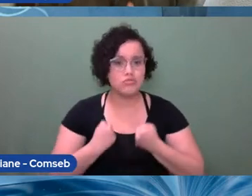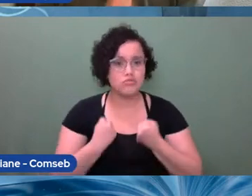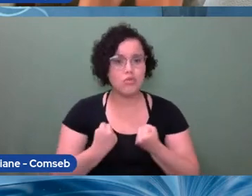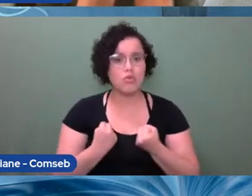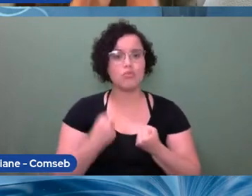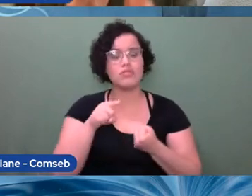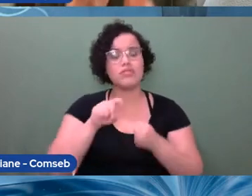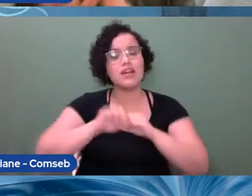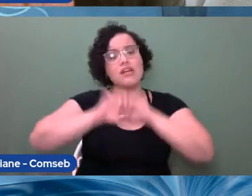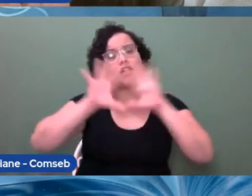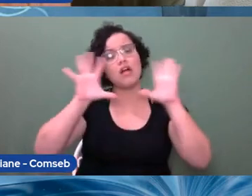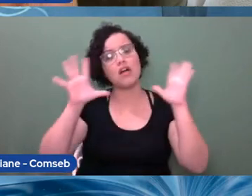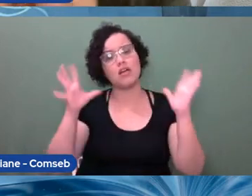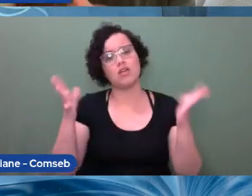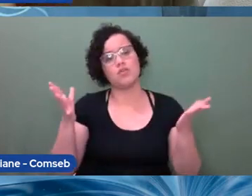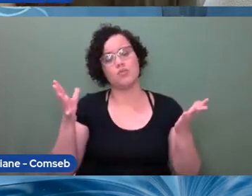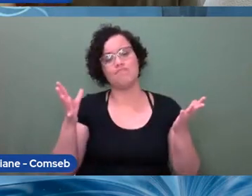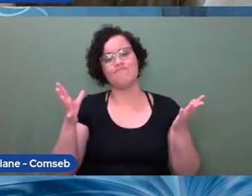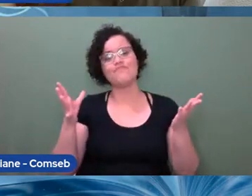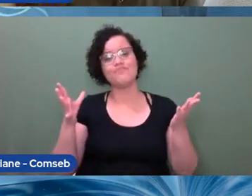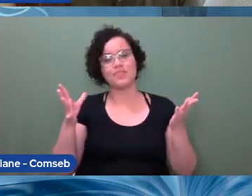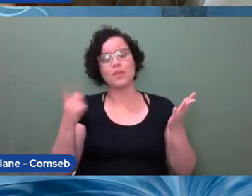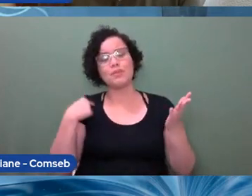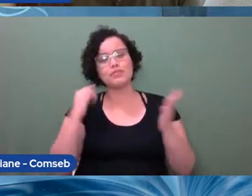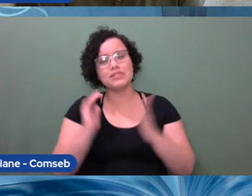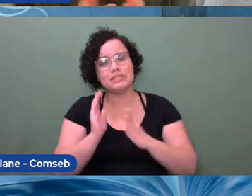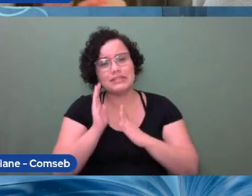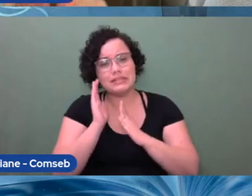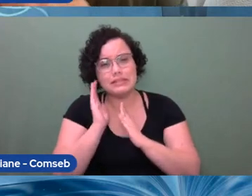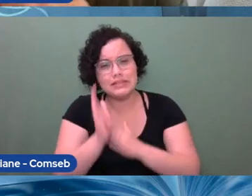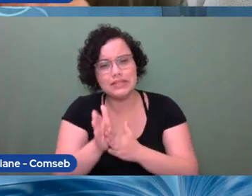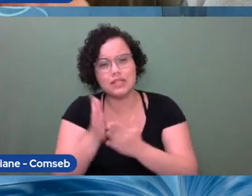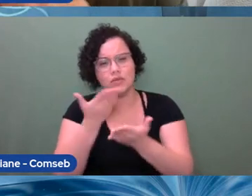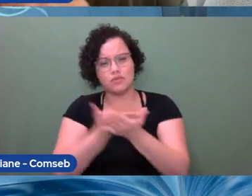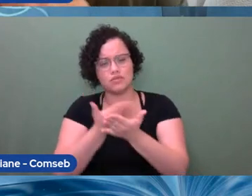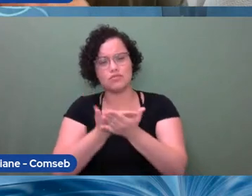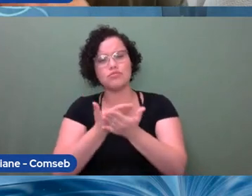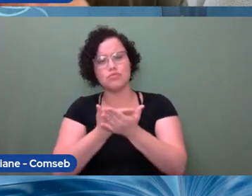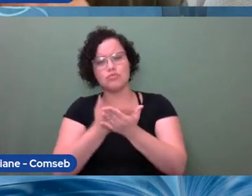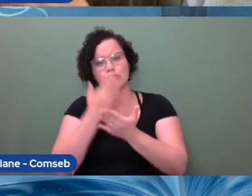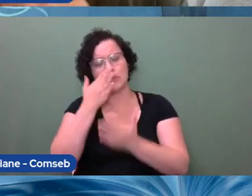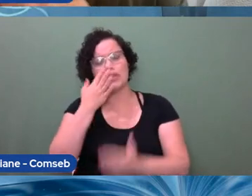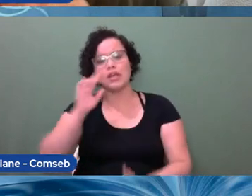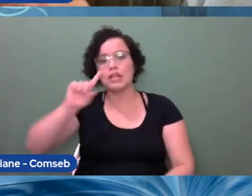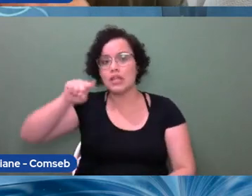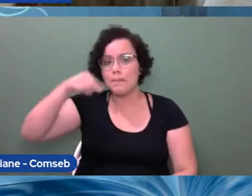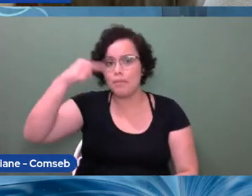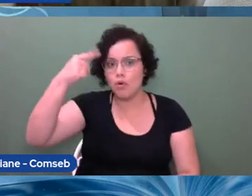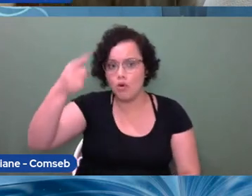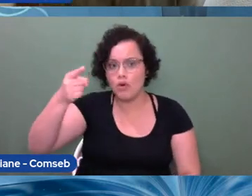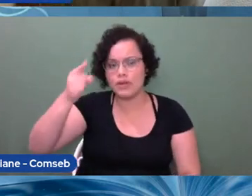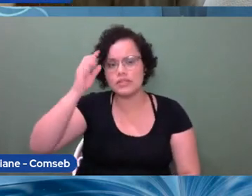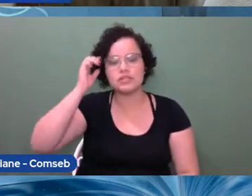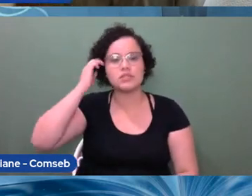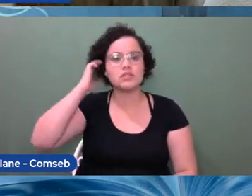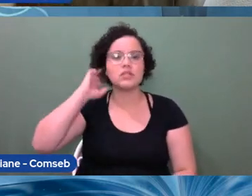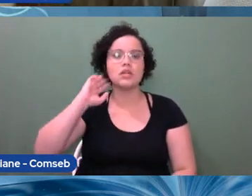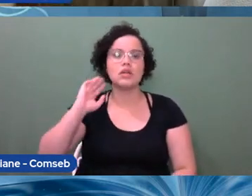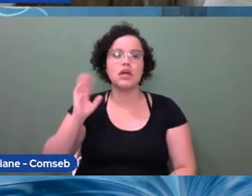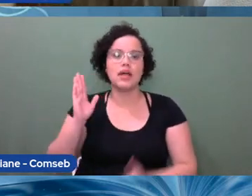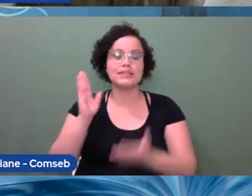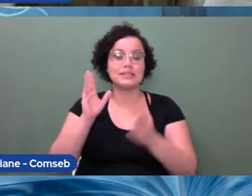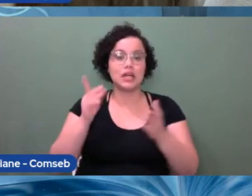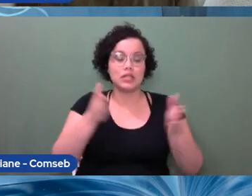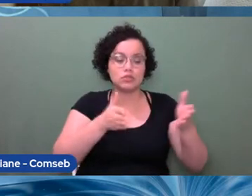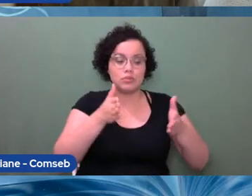vocês sigam esse estudo. Daqui a pouquinho nós vamos sair dessa parte inicial do Livro dos Espíritos, vamos entrar